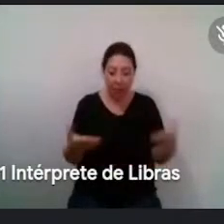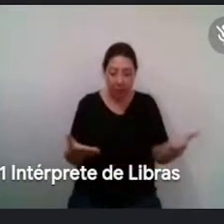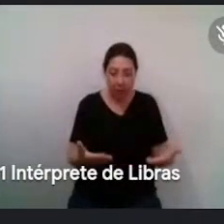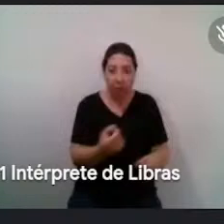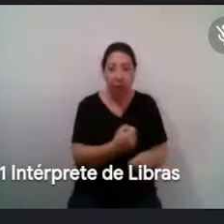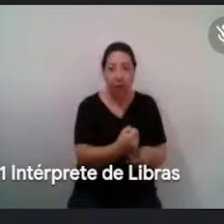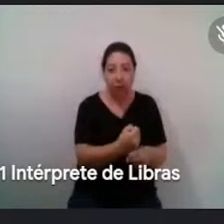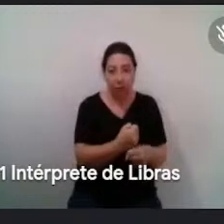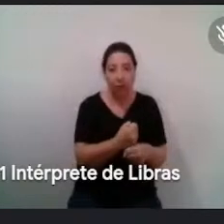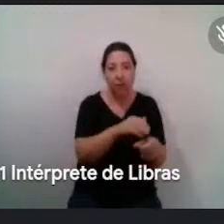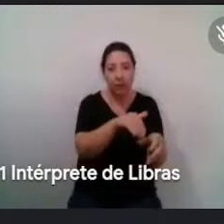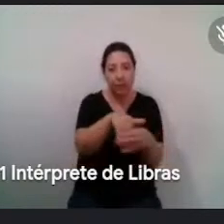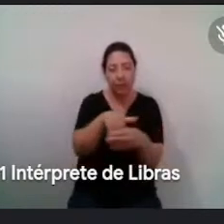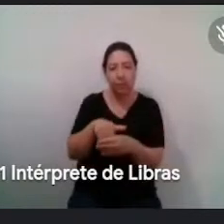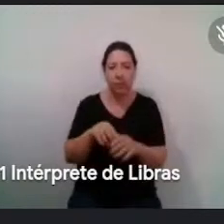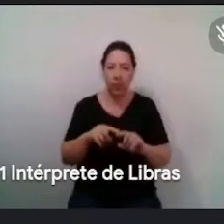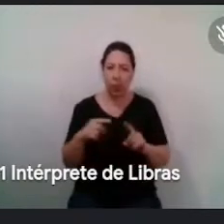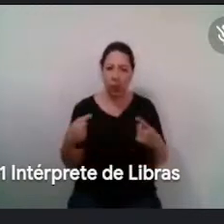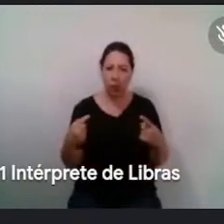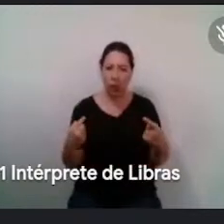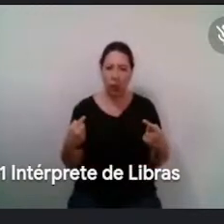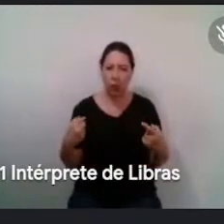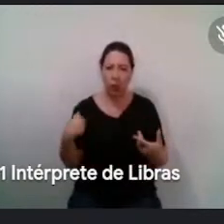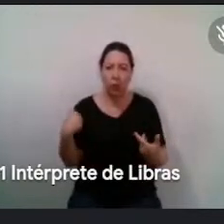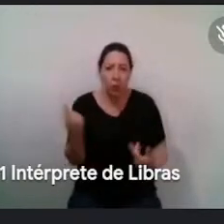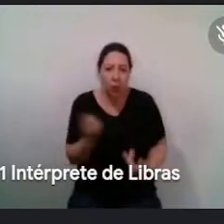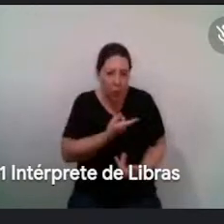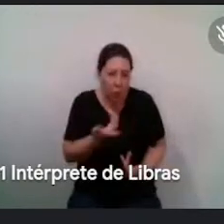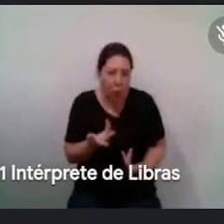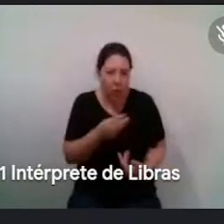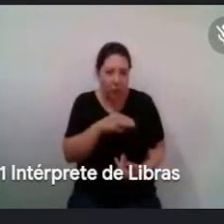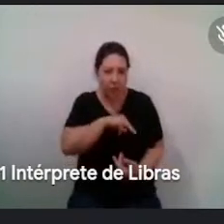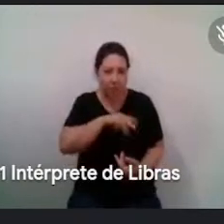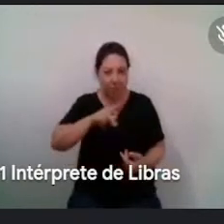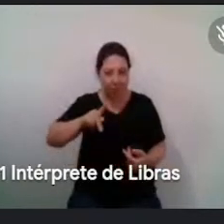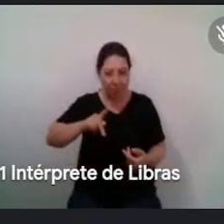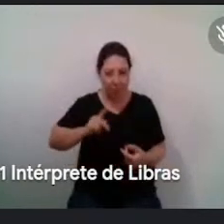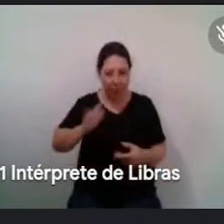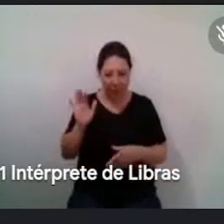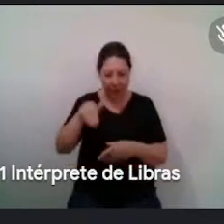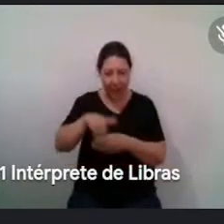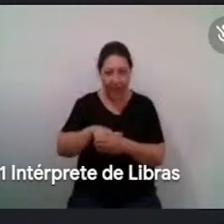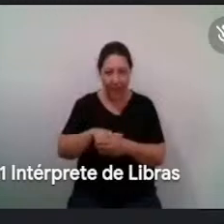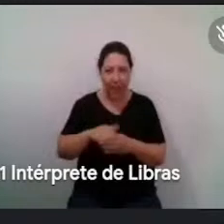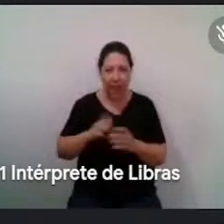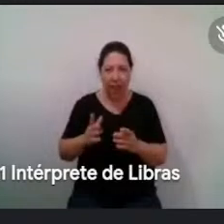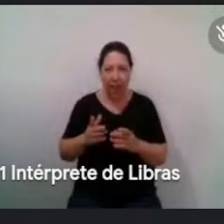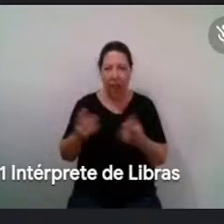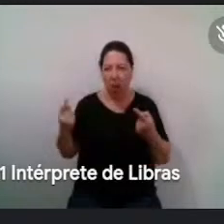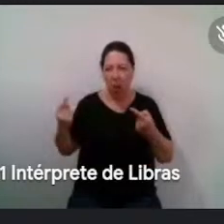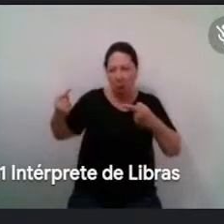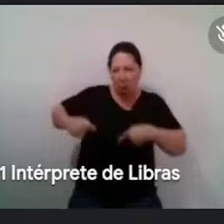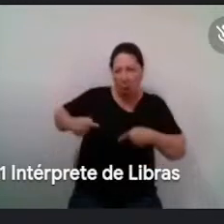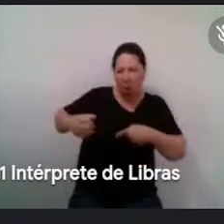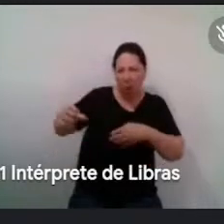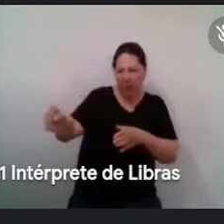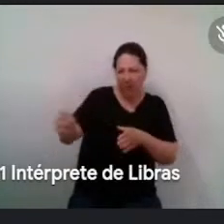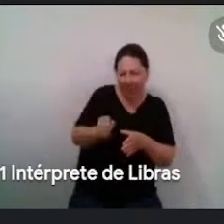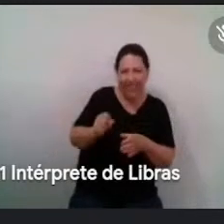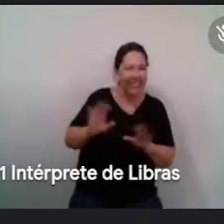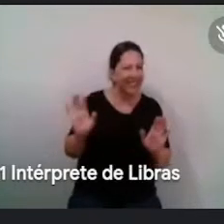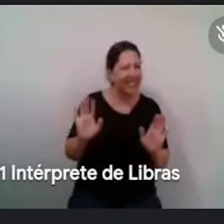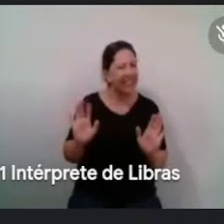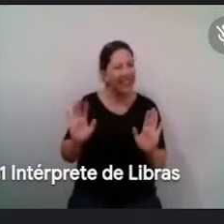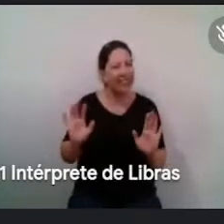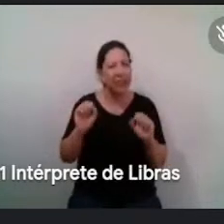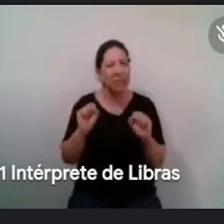Ministério Público Eleitoral não se opõe a trazer ele de volta. Então, eu agradeço a